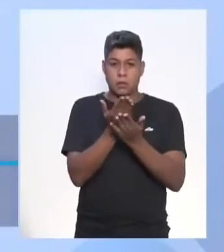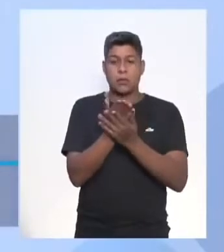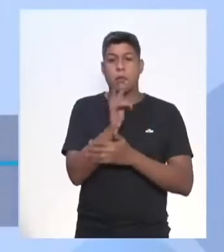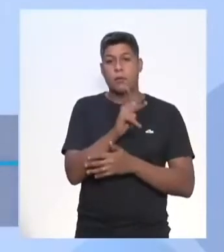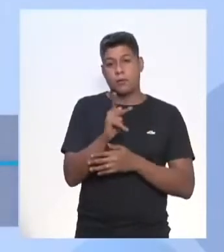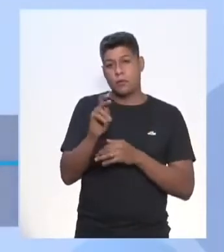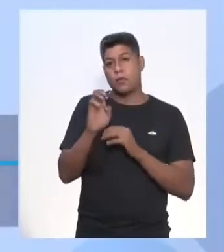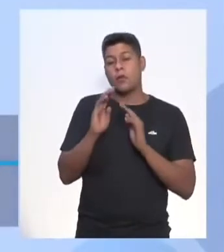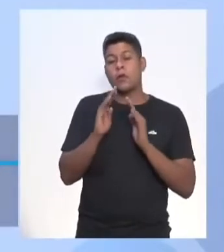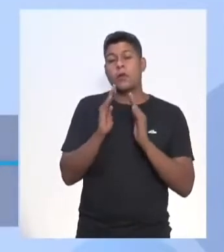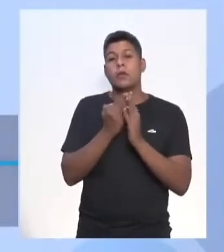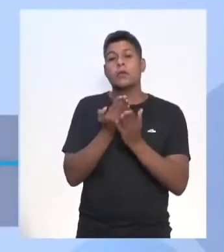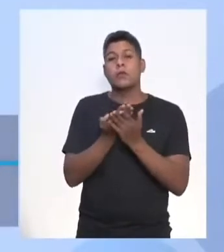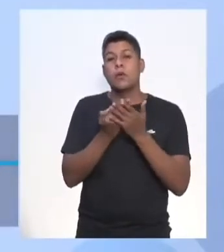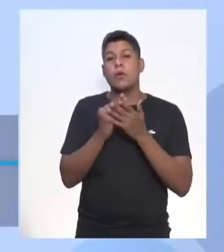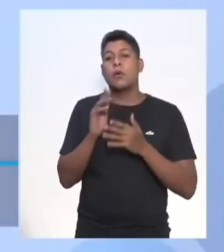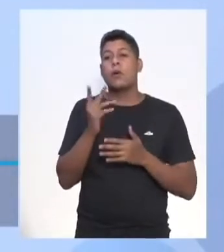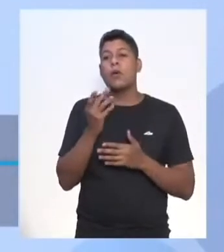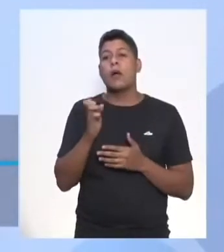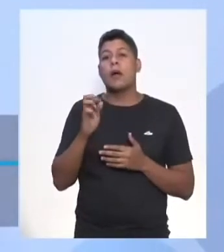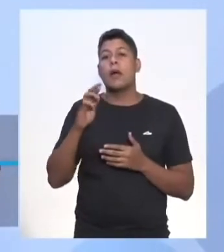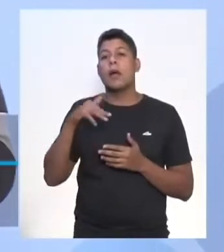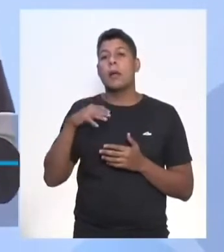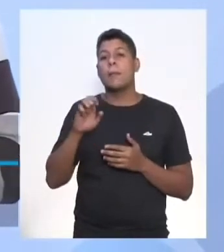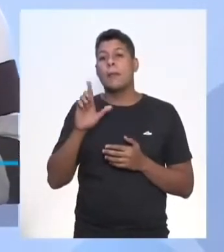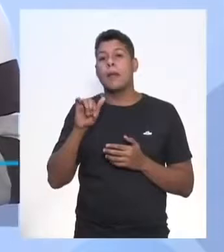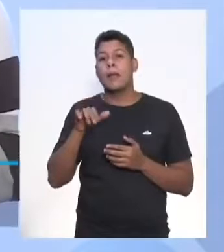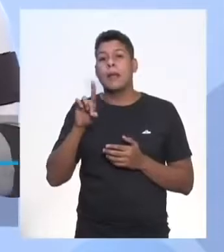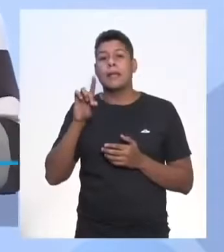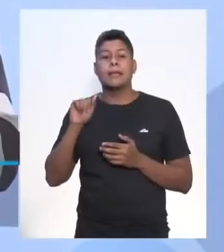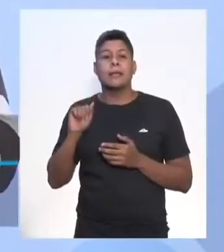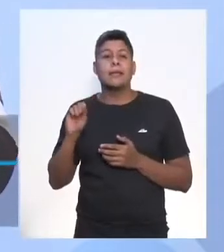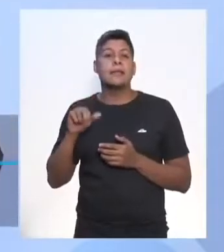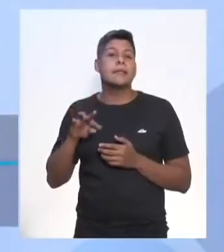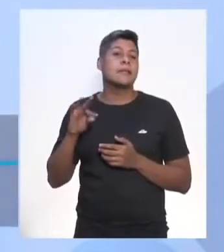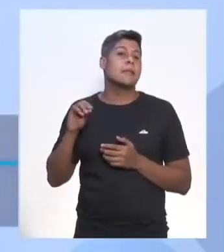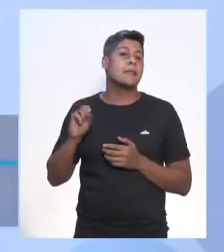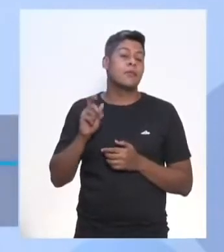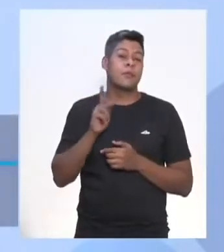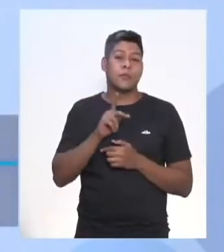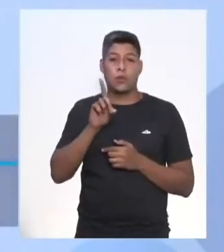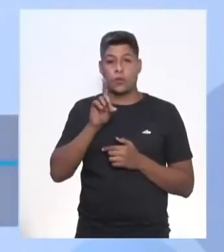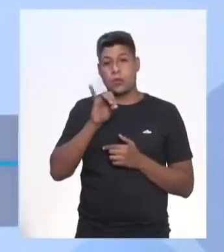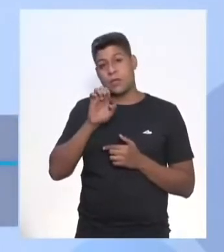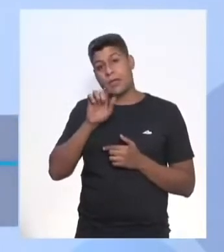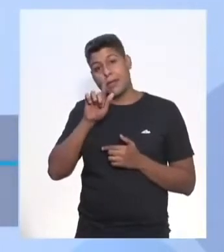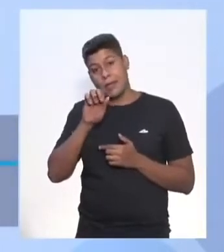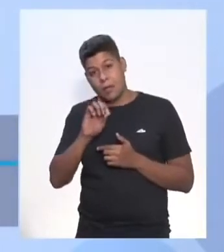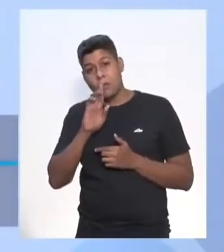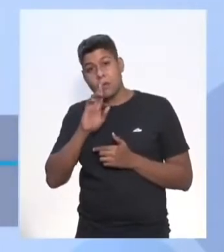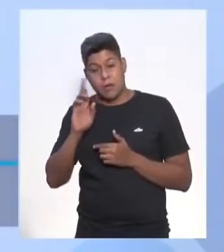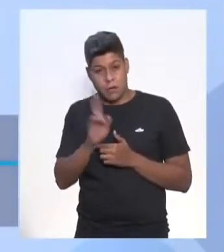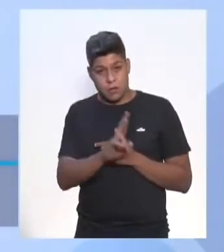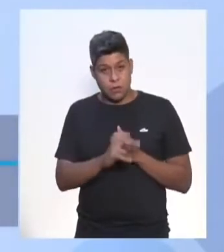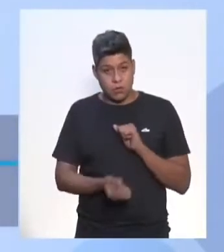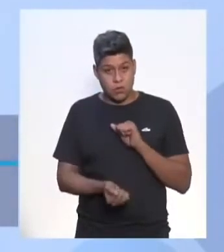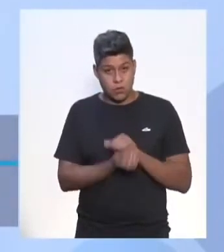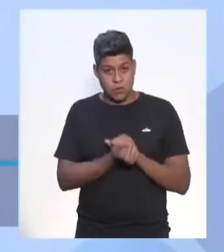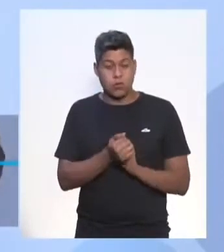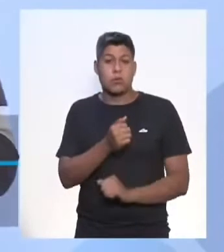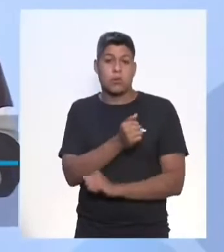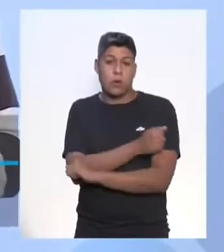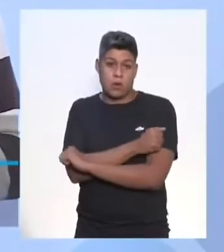escola Ermelinda Clarice Santos. O professor Diego vai também trazer as respostas junto com os